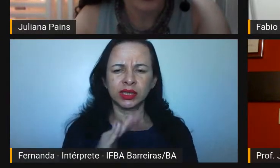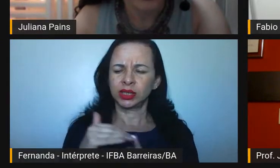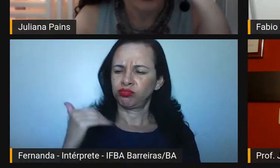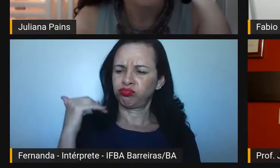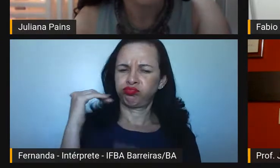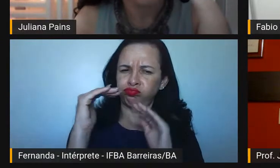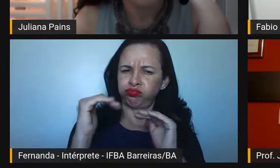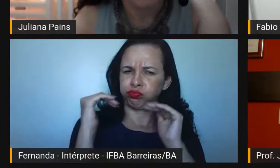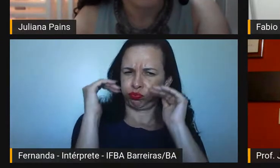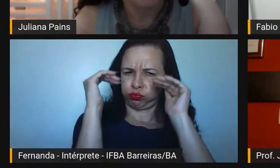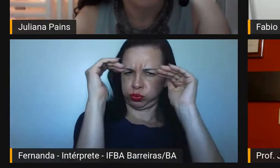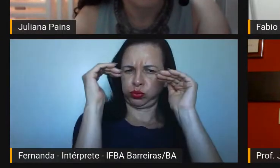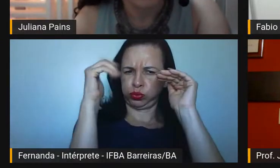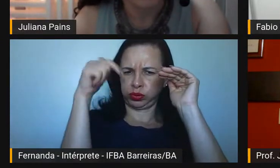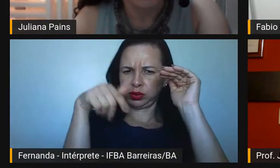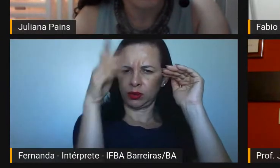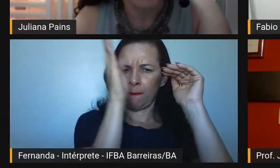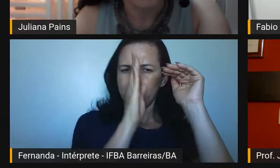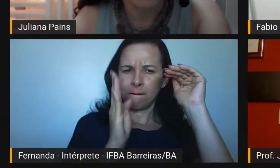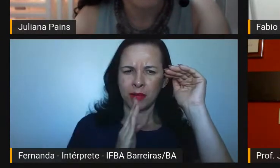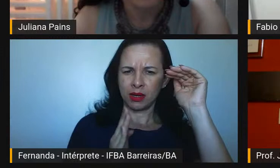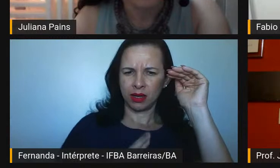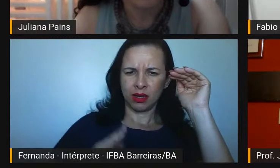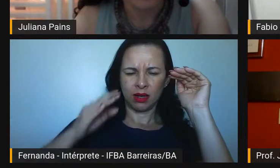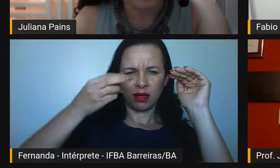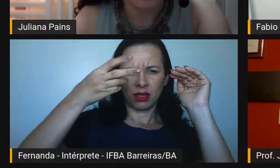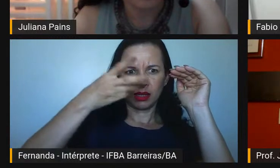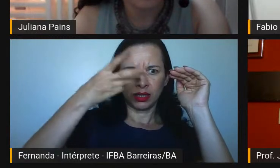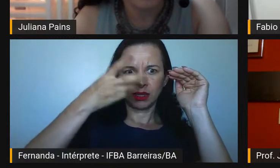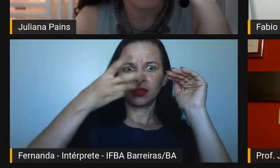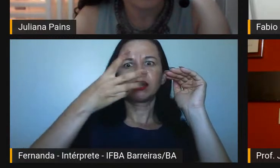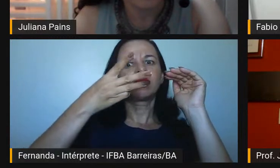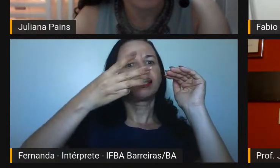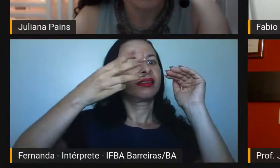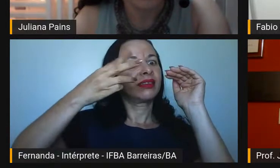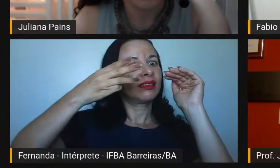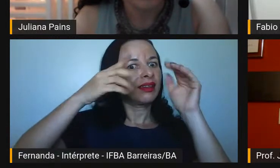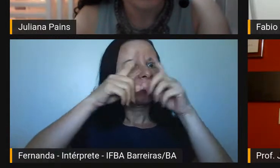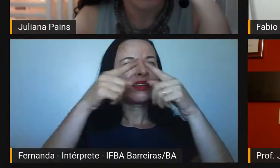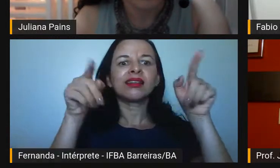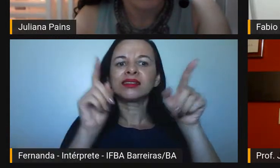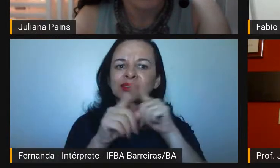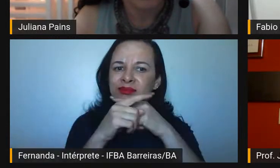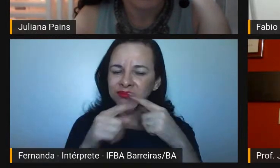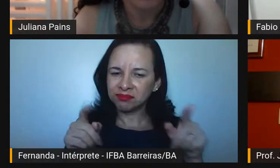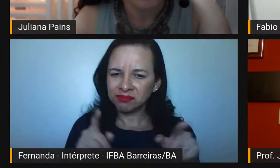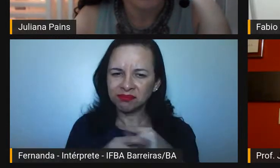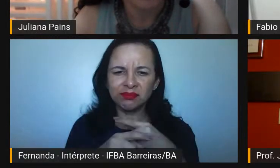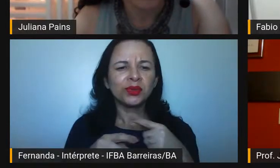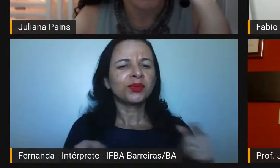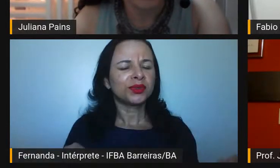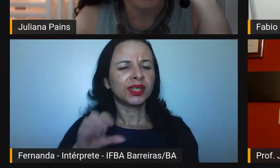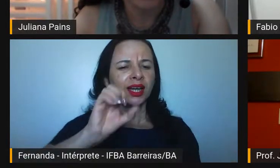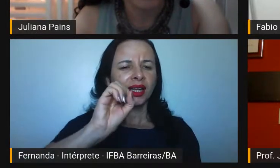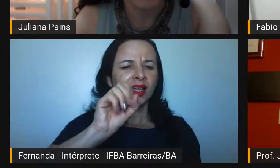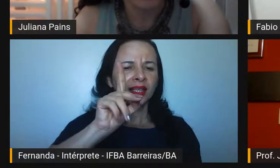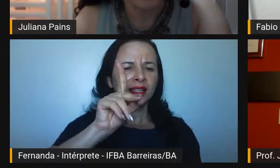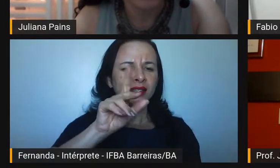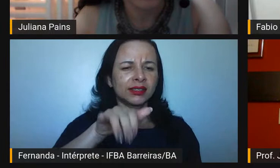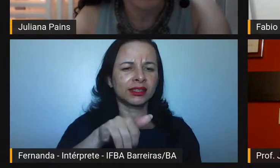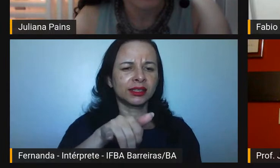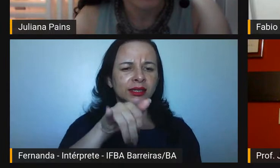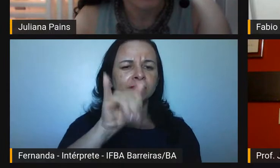do Spotify no Brasil ficou com três músicas acontecer então assim estourou na